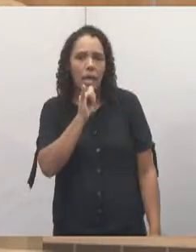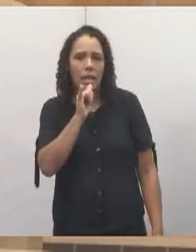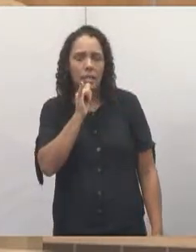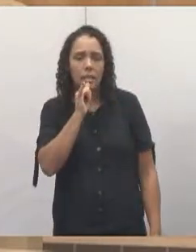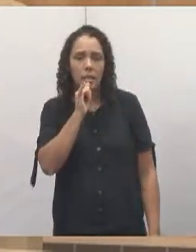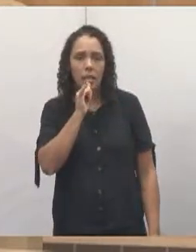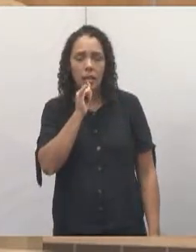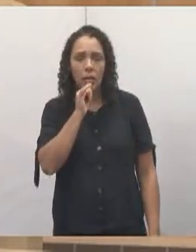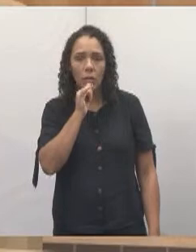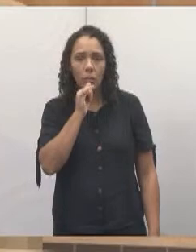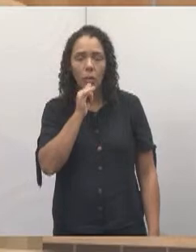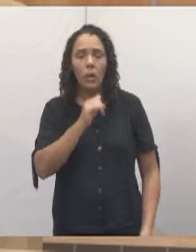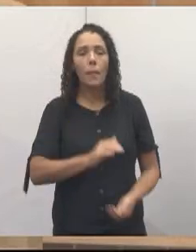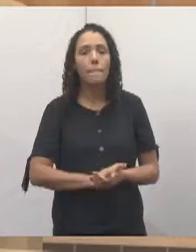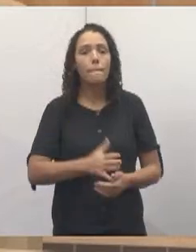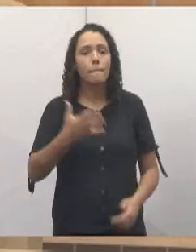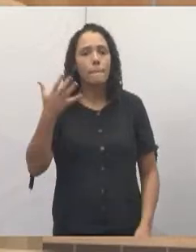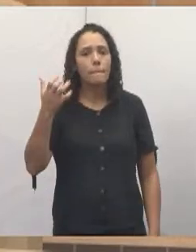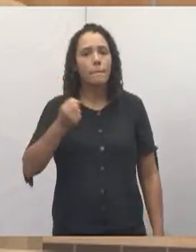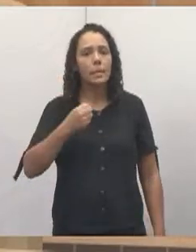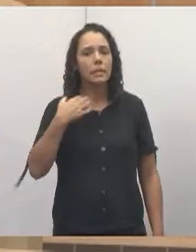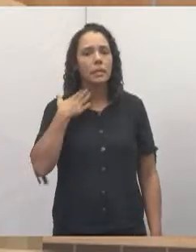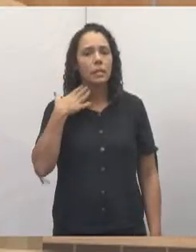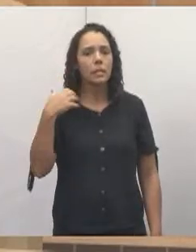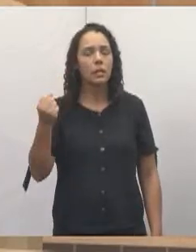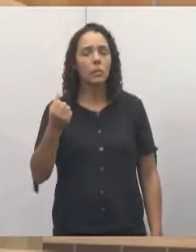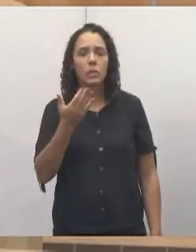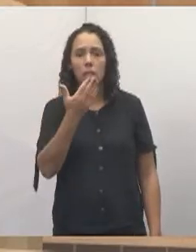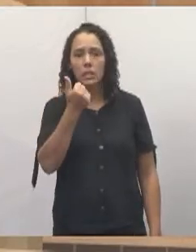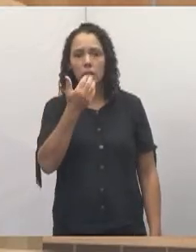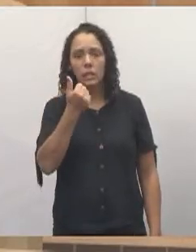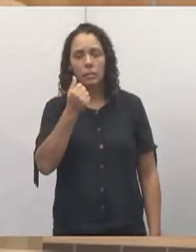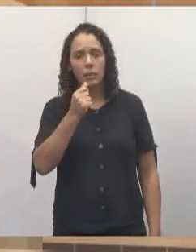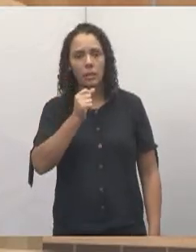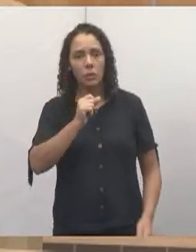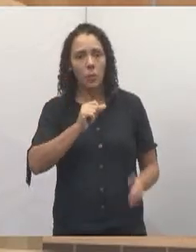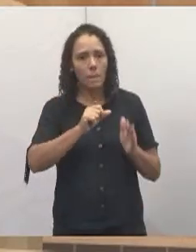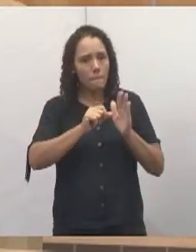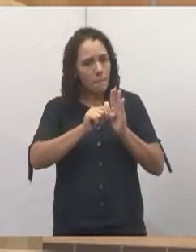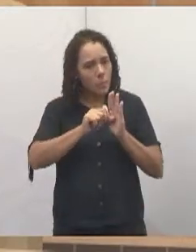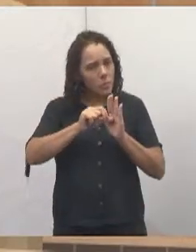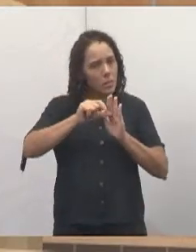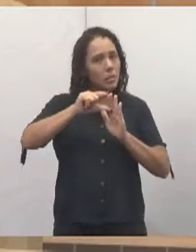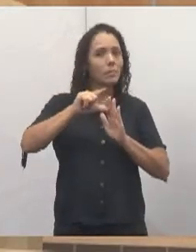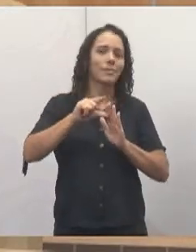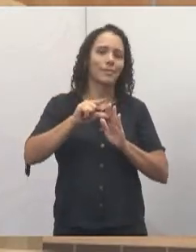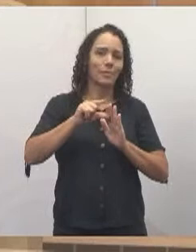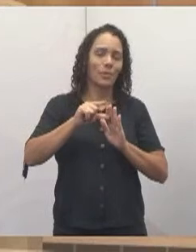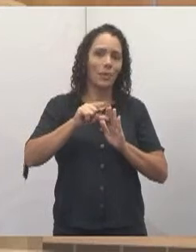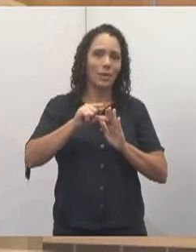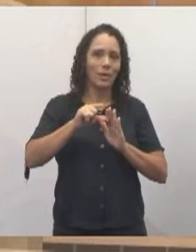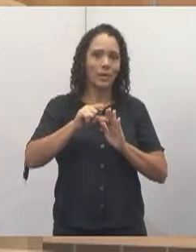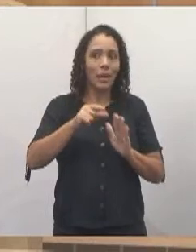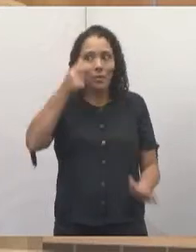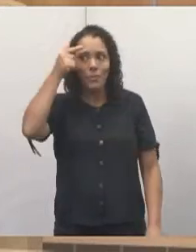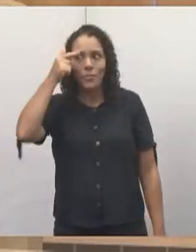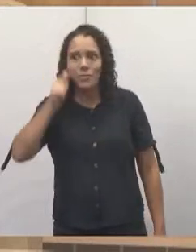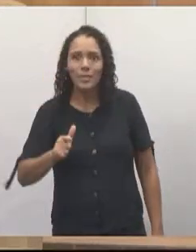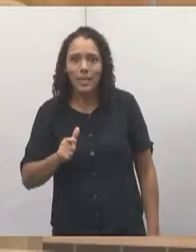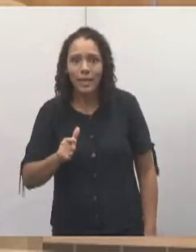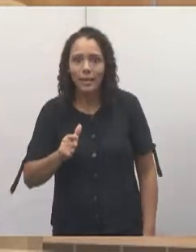alimentícia para que a mãe tenha uma maior possibilidade de alimentar seu filho, aquilo é gratificante.